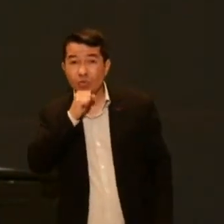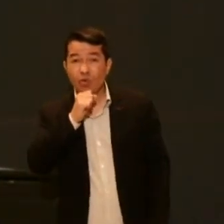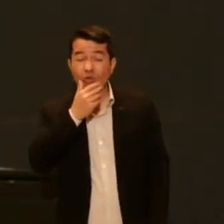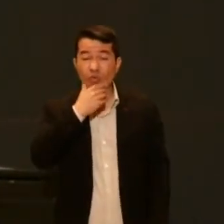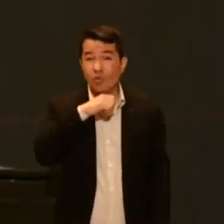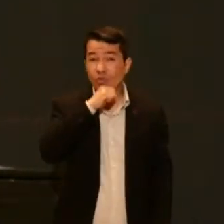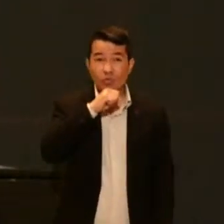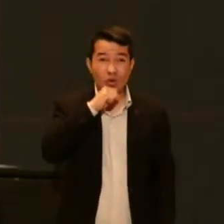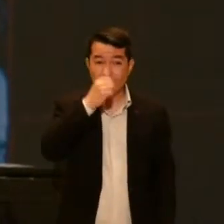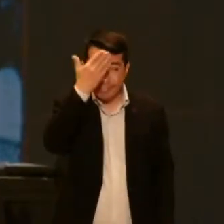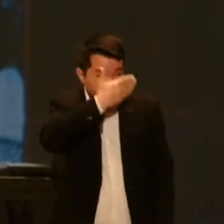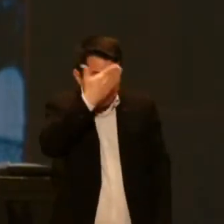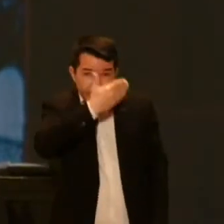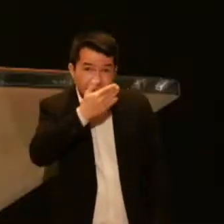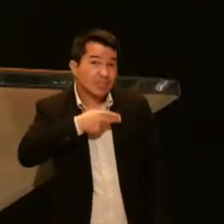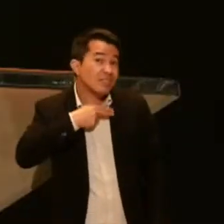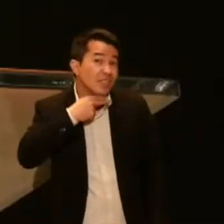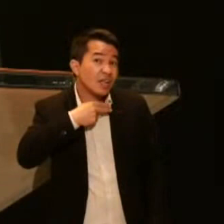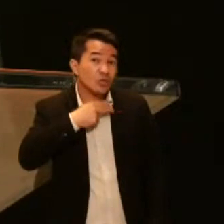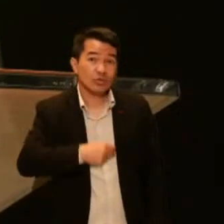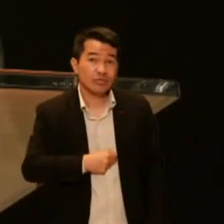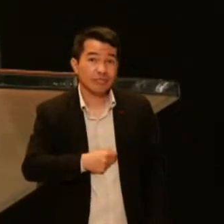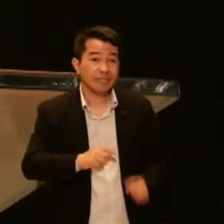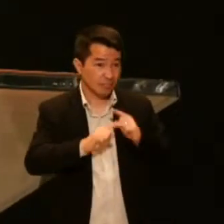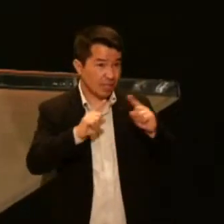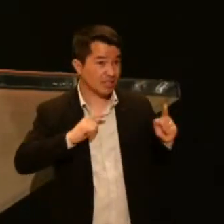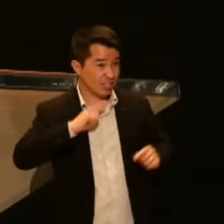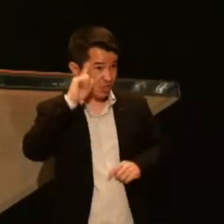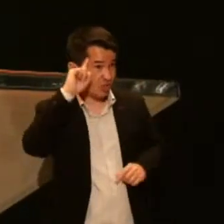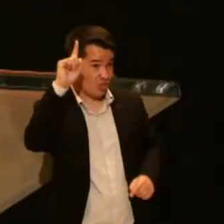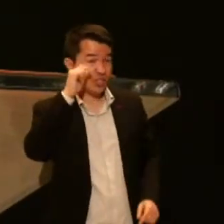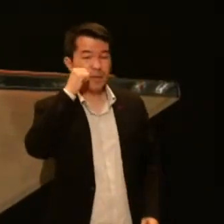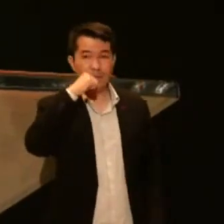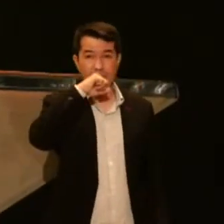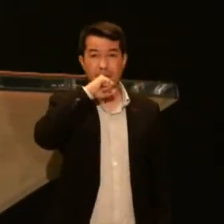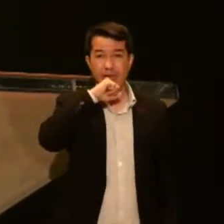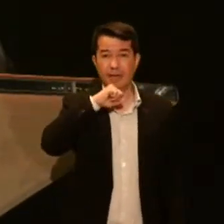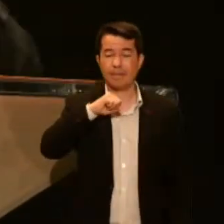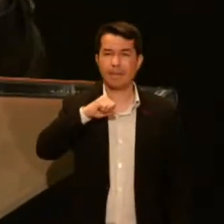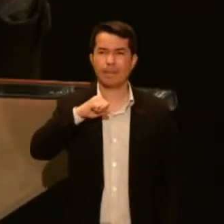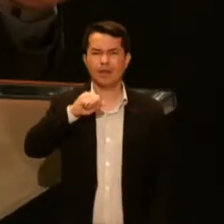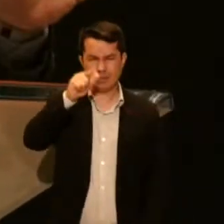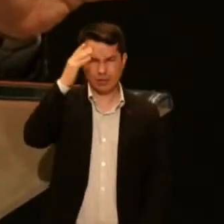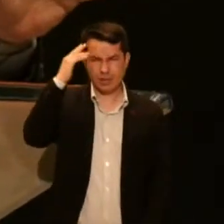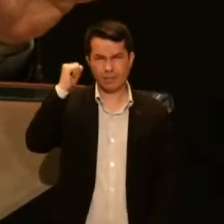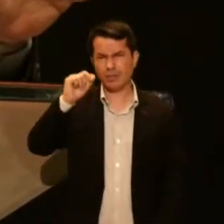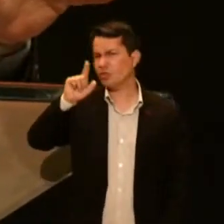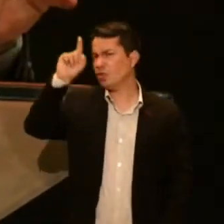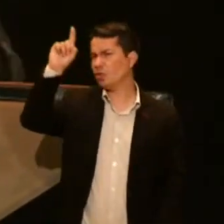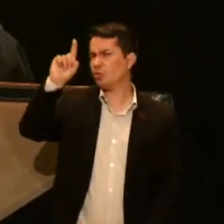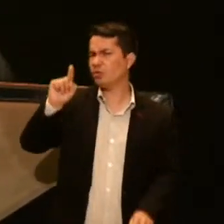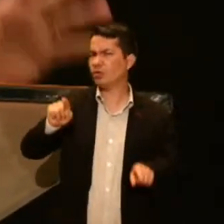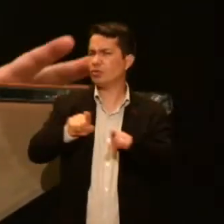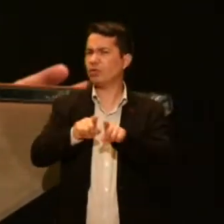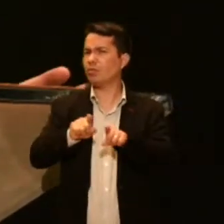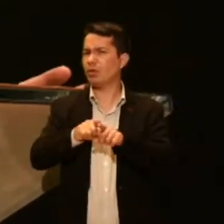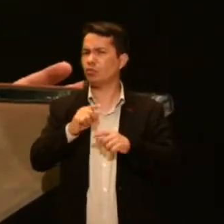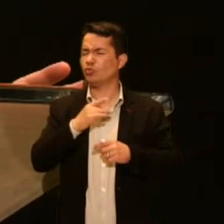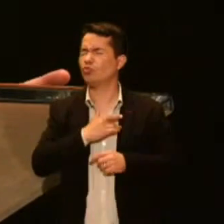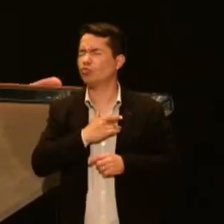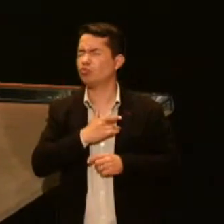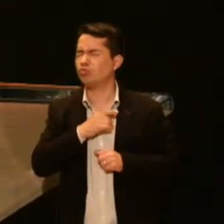netinhos. E chegou naquele Dia das Mães, porque quando Deus trabalha a nossa vida, Ele não trabalha só por fora não, Ele mexe com